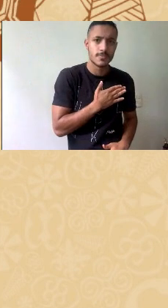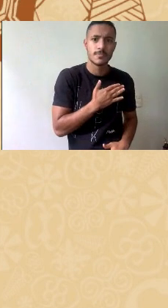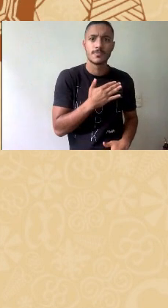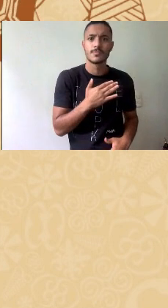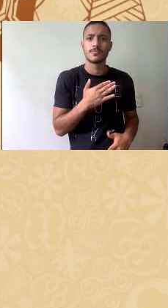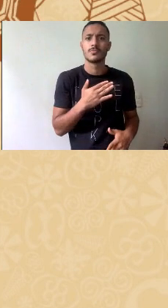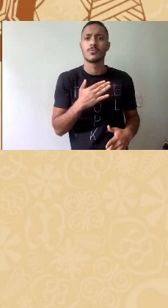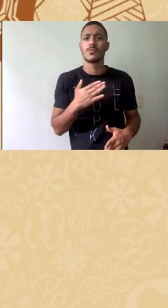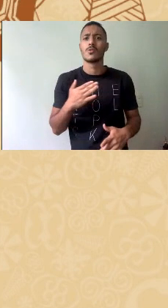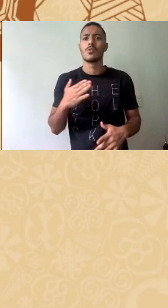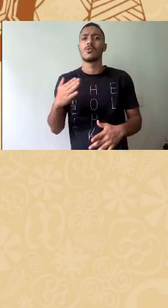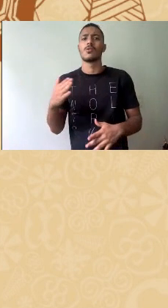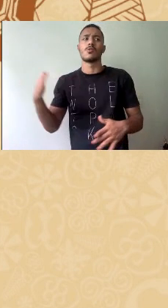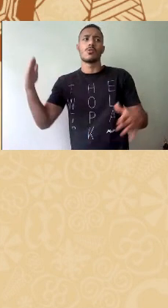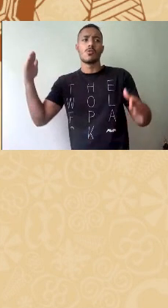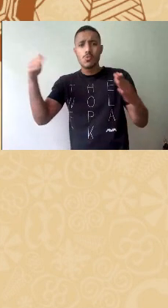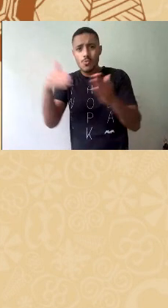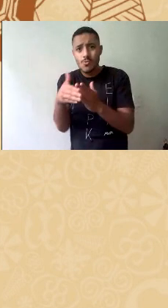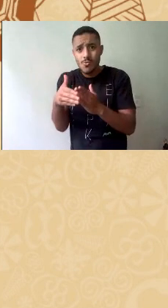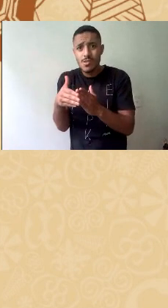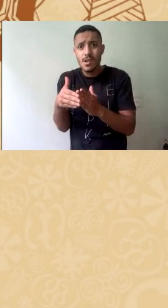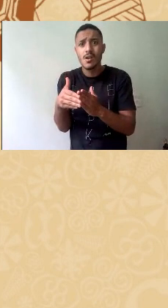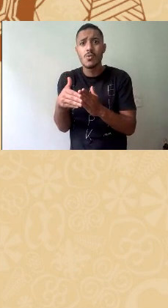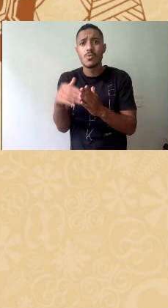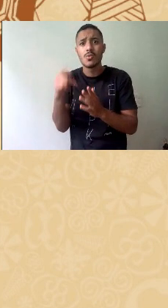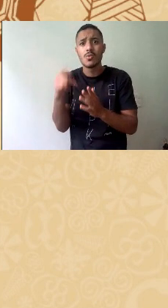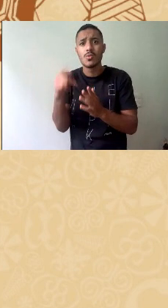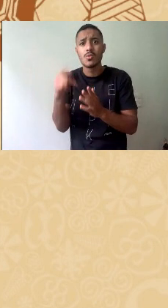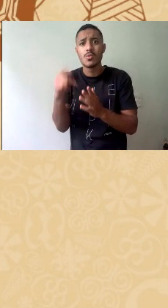No final das suas questões,